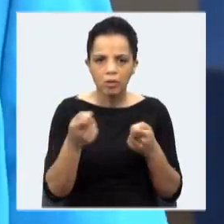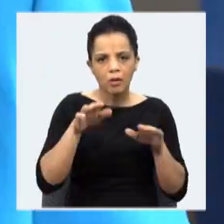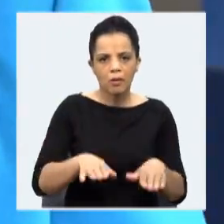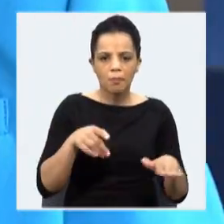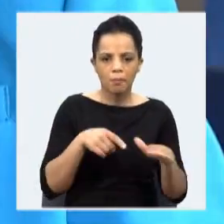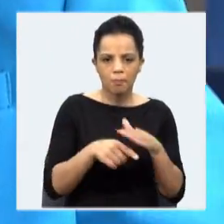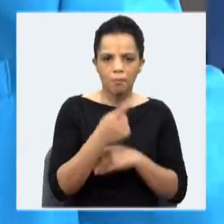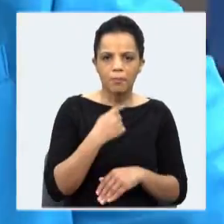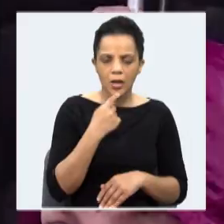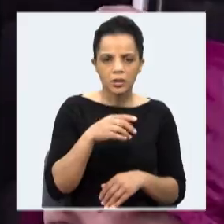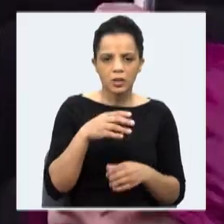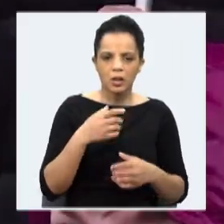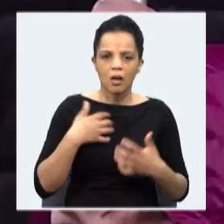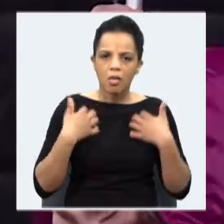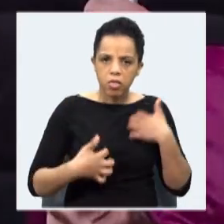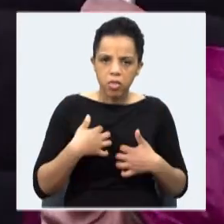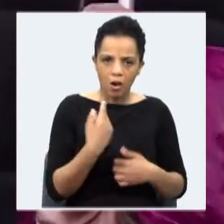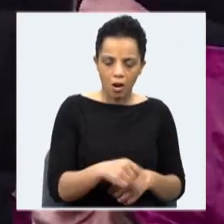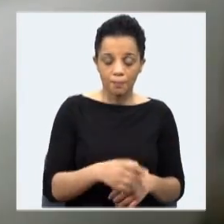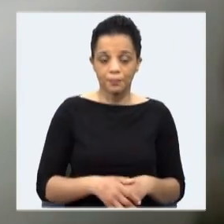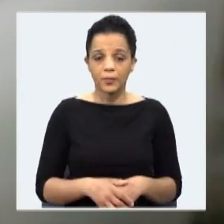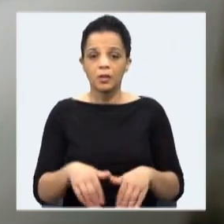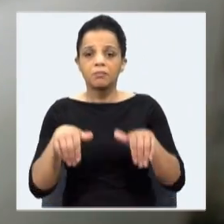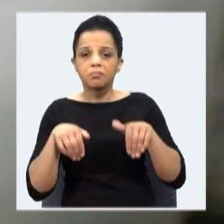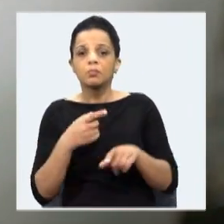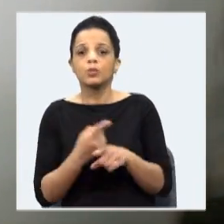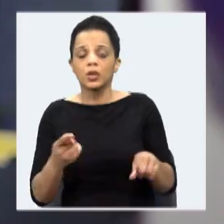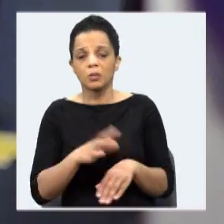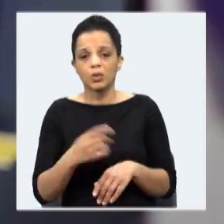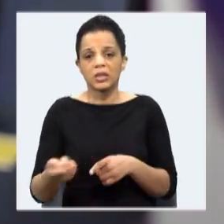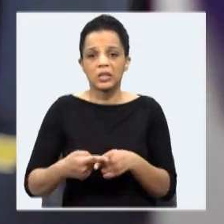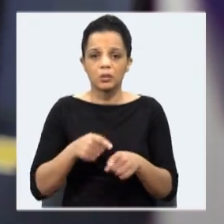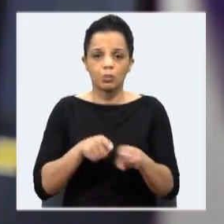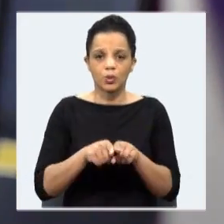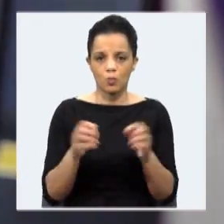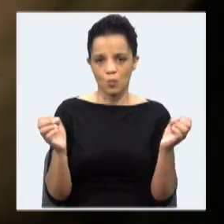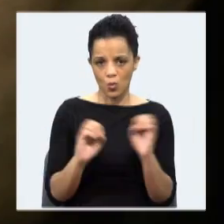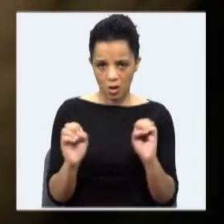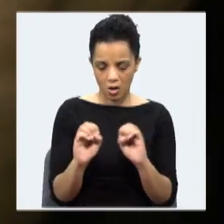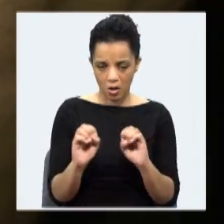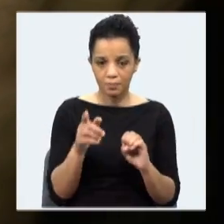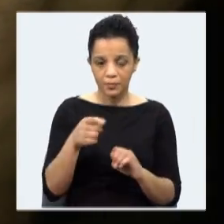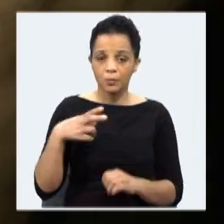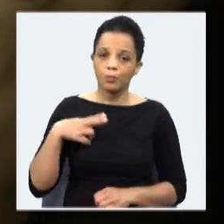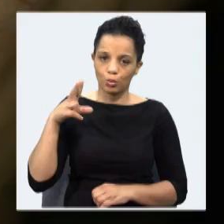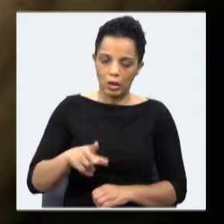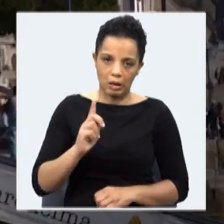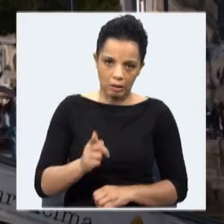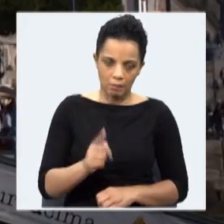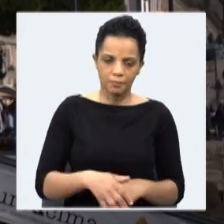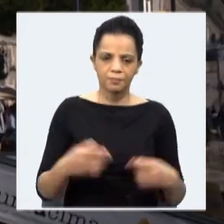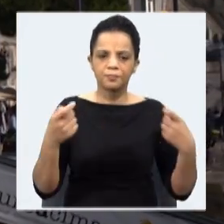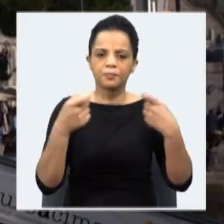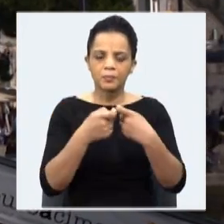semelhante à dos cidadãos britânicos que estão naquela angústia. As razões para a abstenção passam pelo desinteresse político, pelo menos